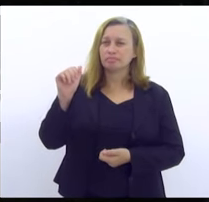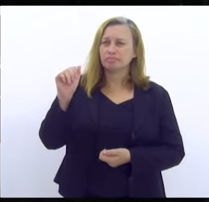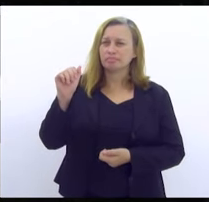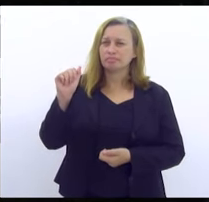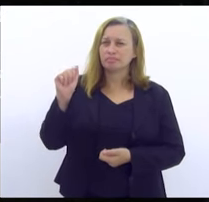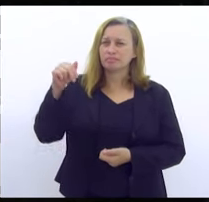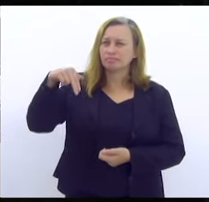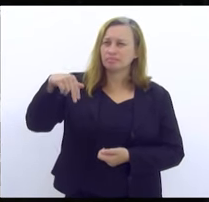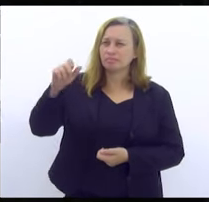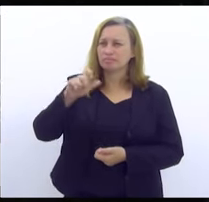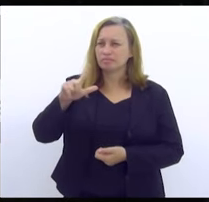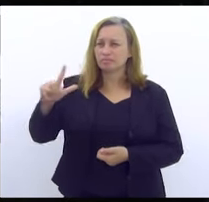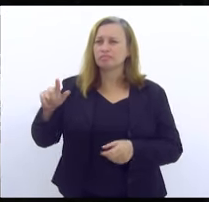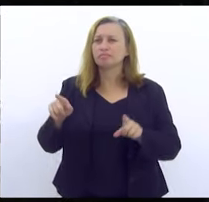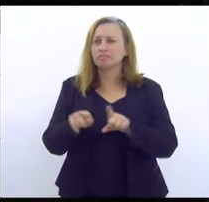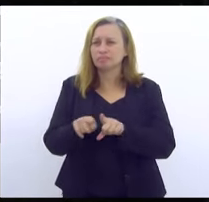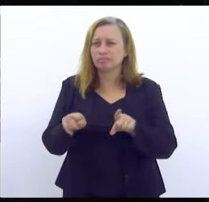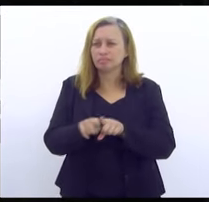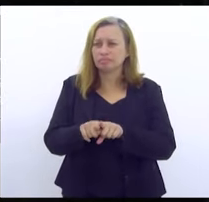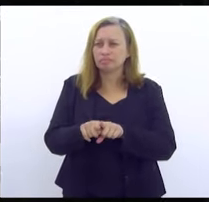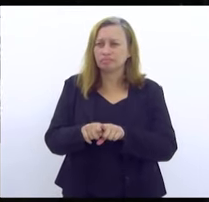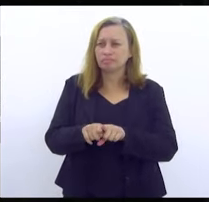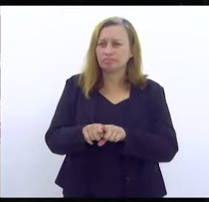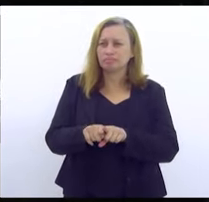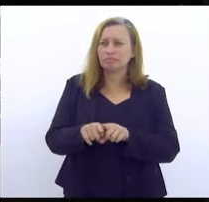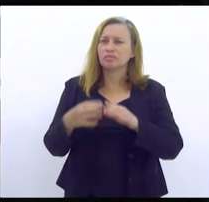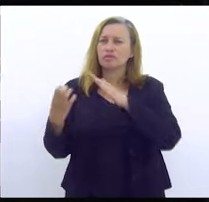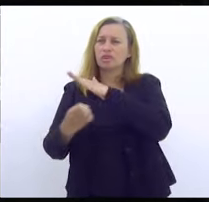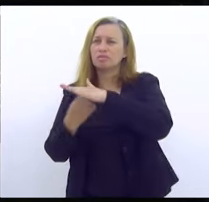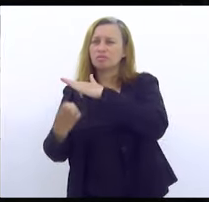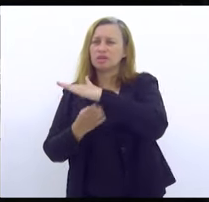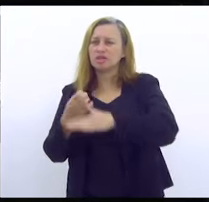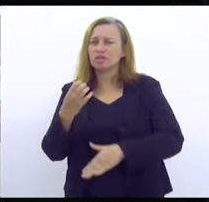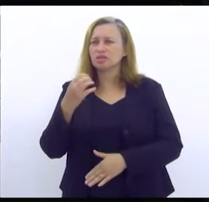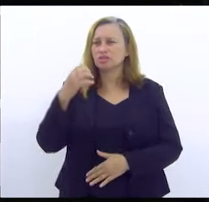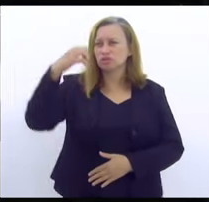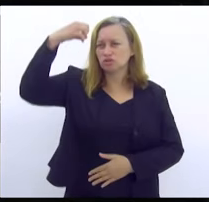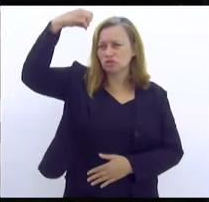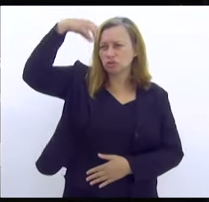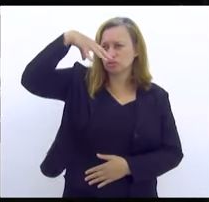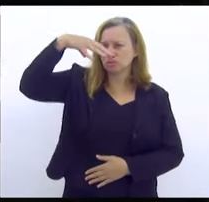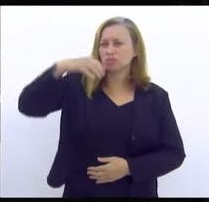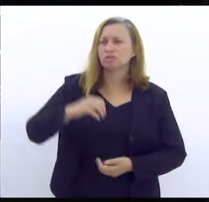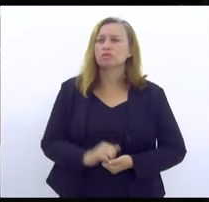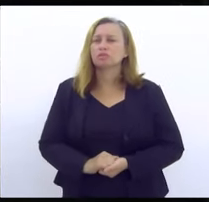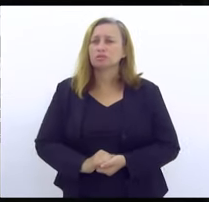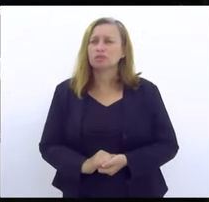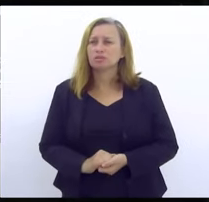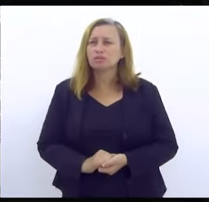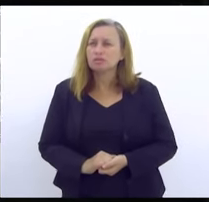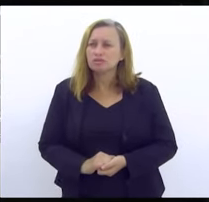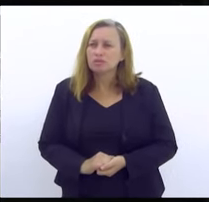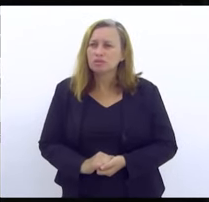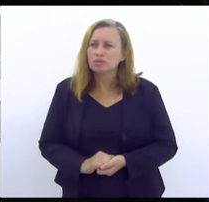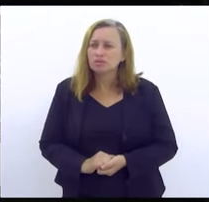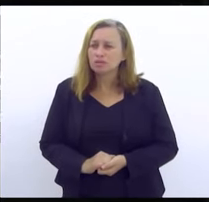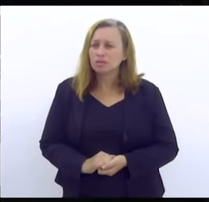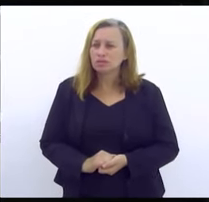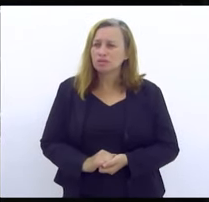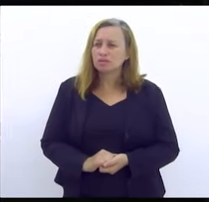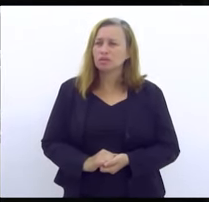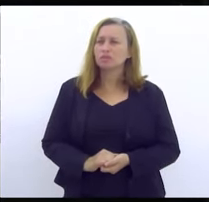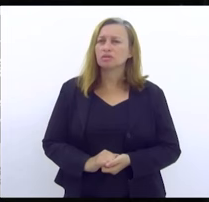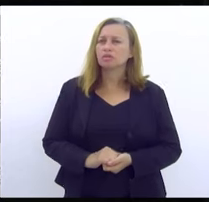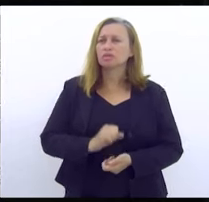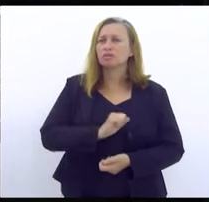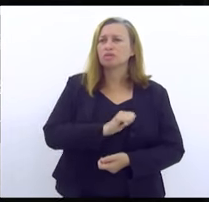da Enel e da Light. Mas antes eu queria falar de um tema muito caro à cidade de São Gonçalo. A Prefeitura